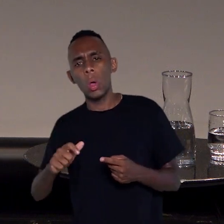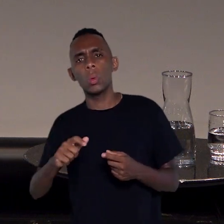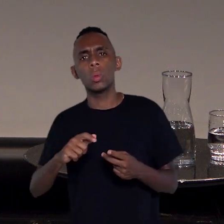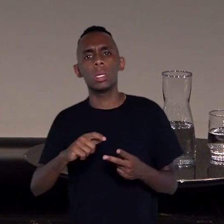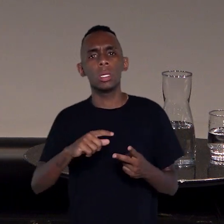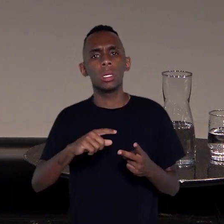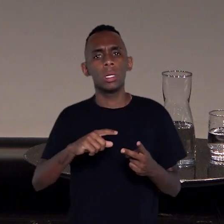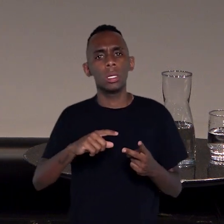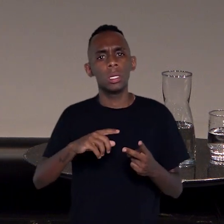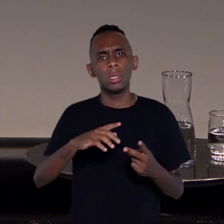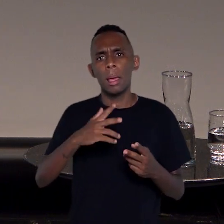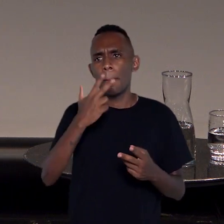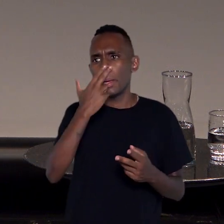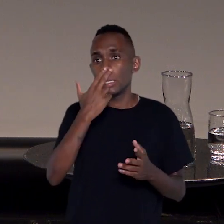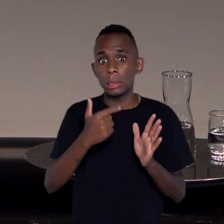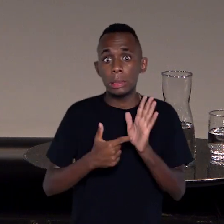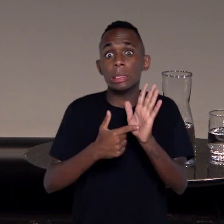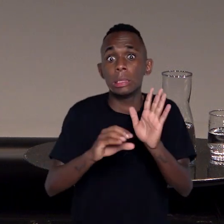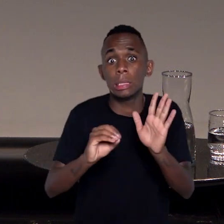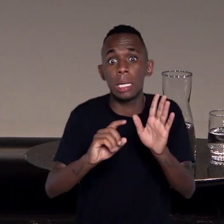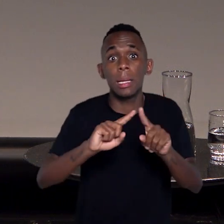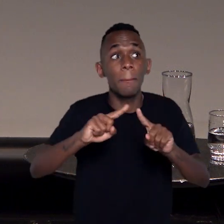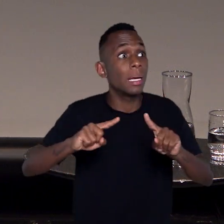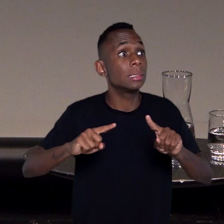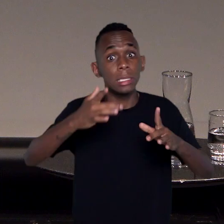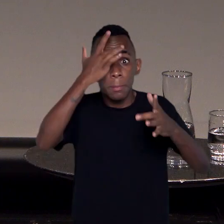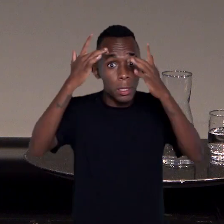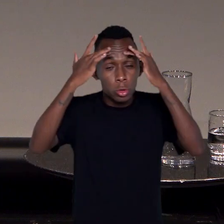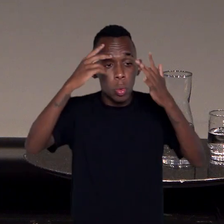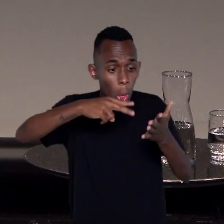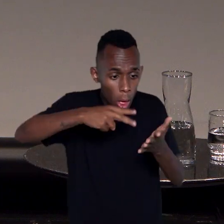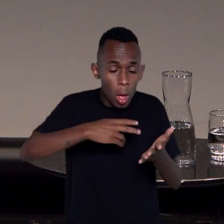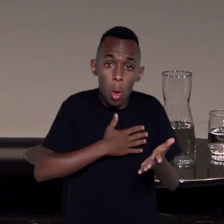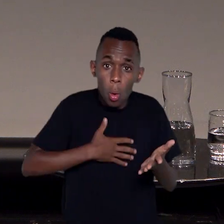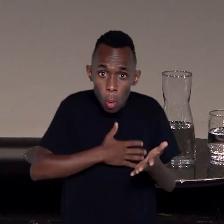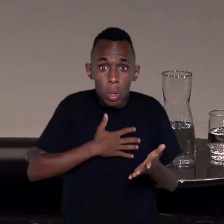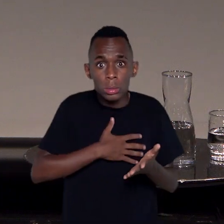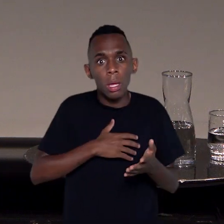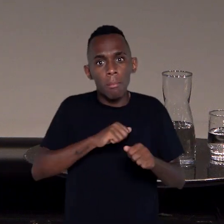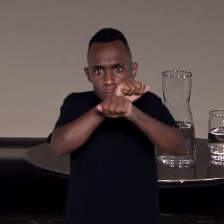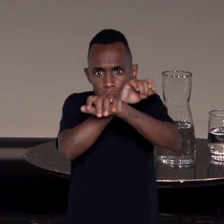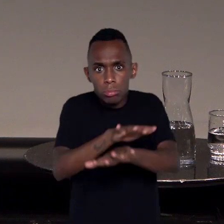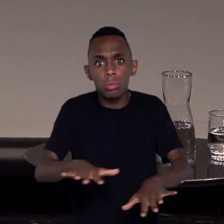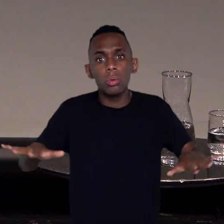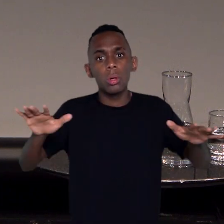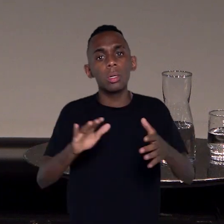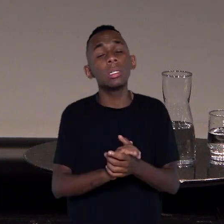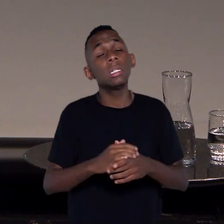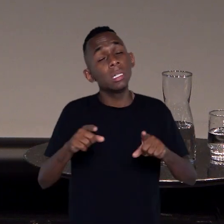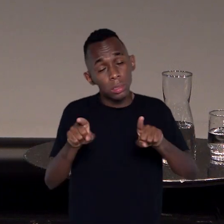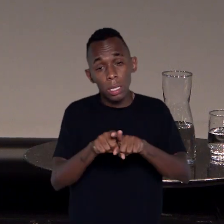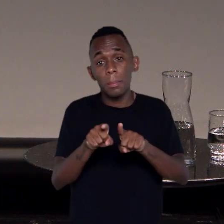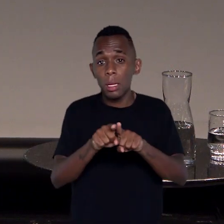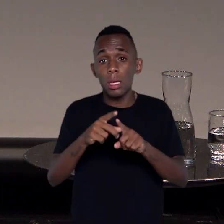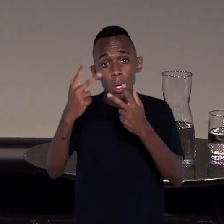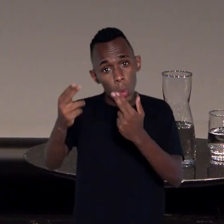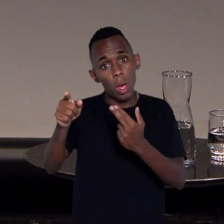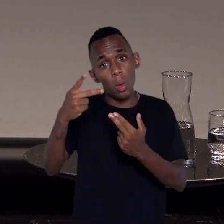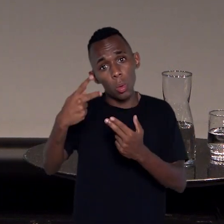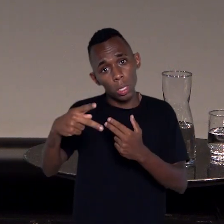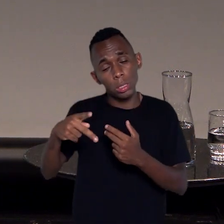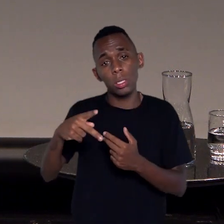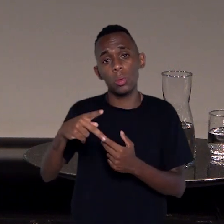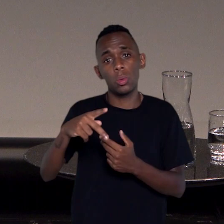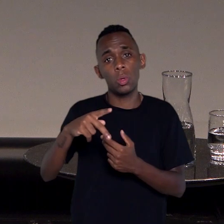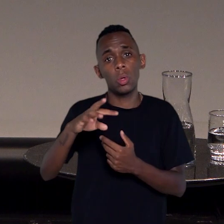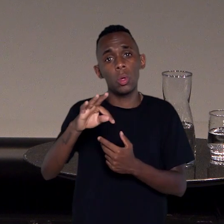basicamente sem divulgação, virou o que virou, e assim também como, né, o Torturado. O